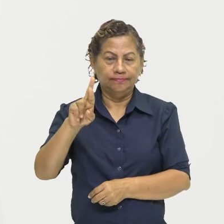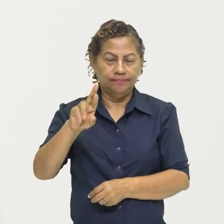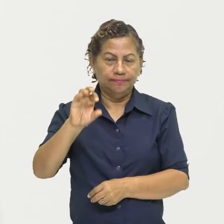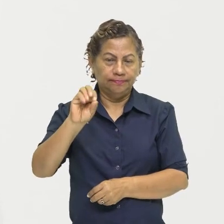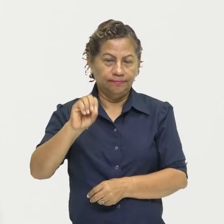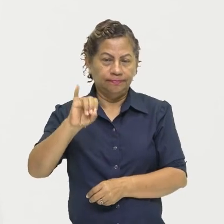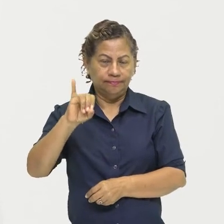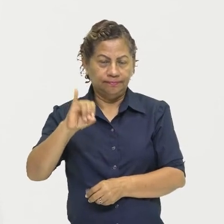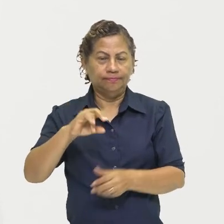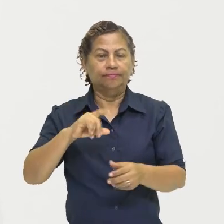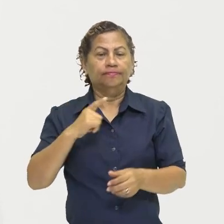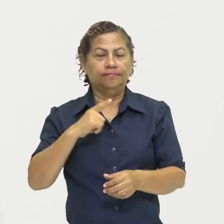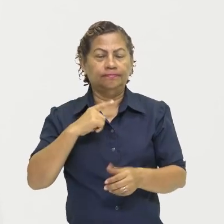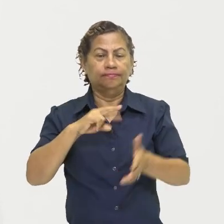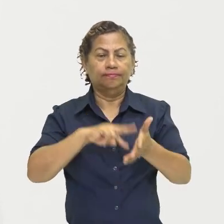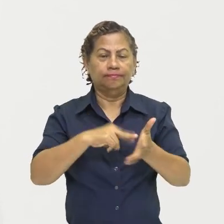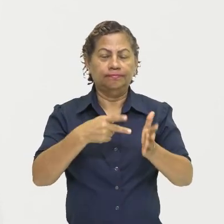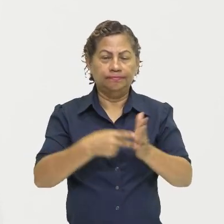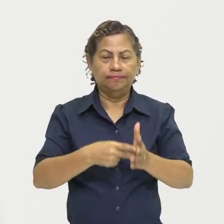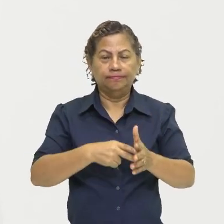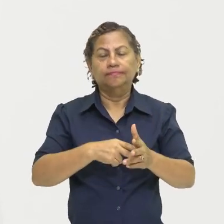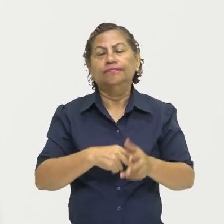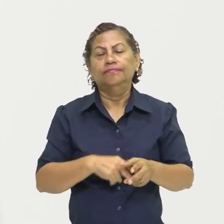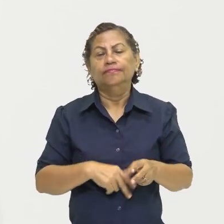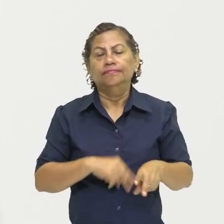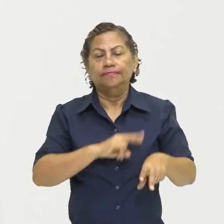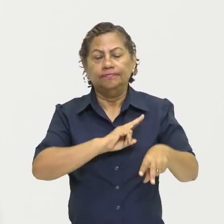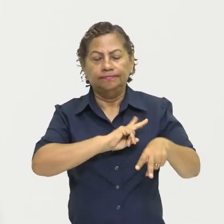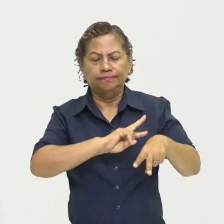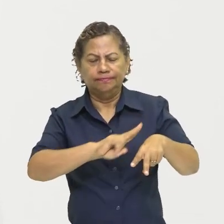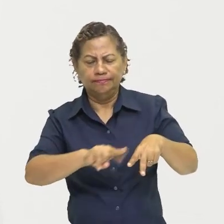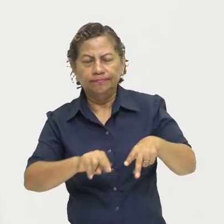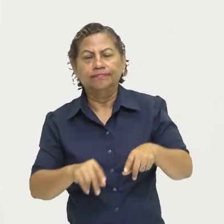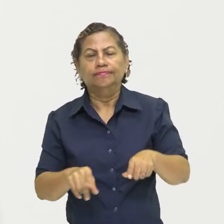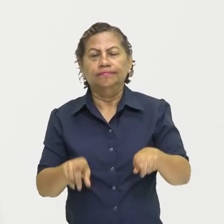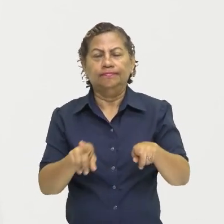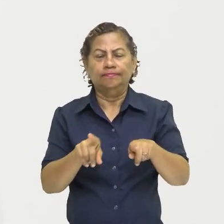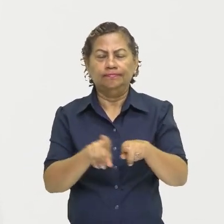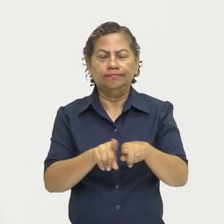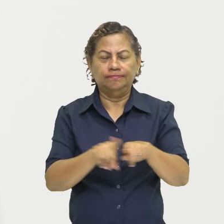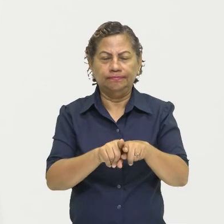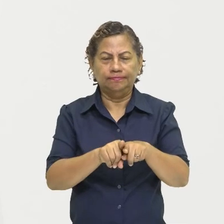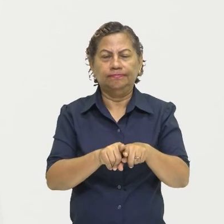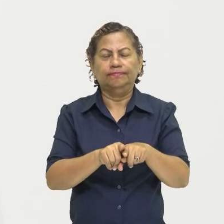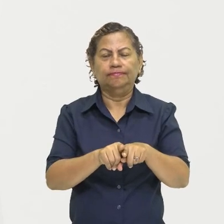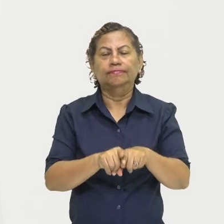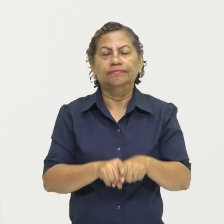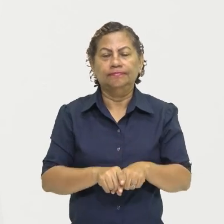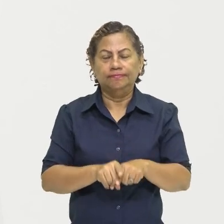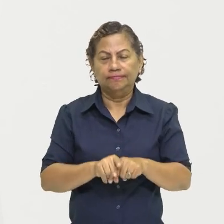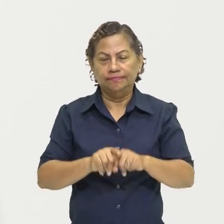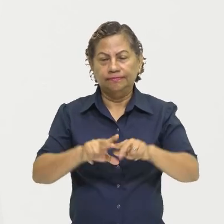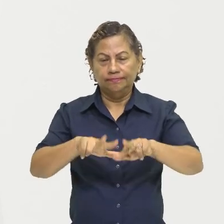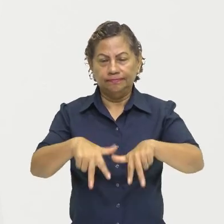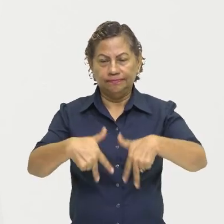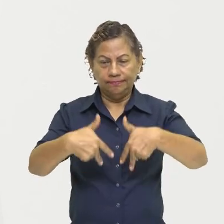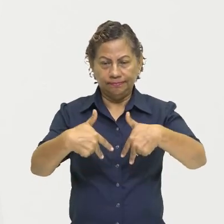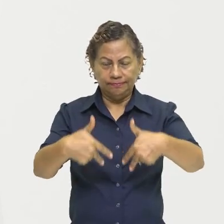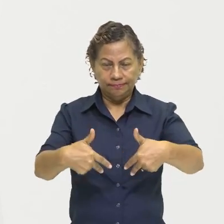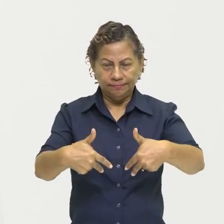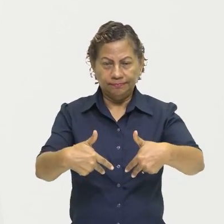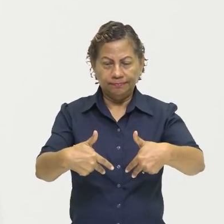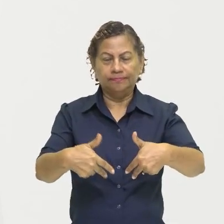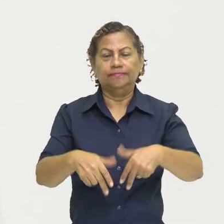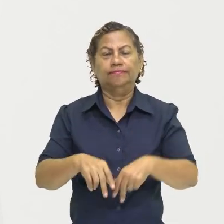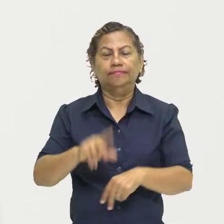né, as etnias que aqui estavam no Brasil. Então ele é colocado como um herói, né,